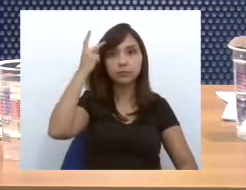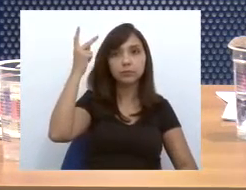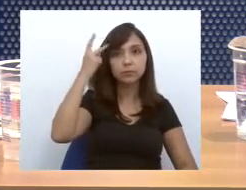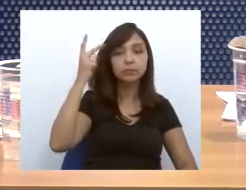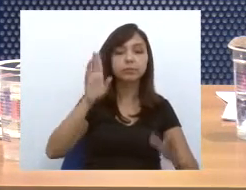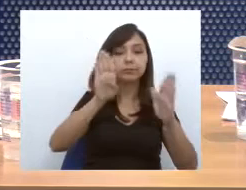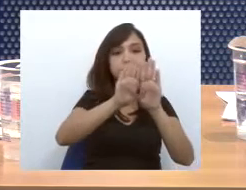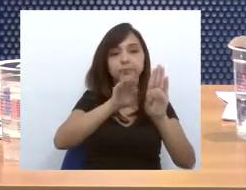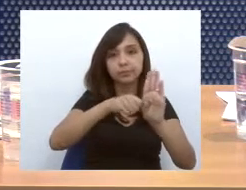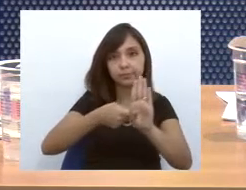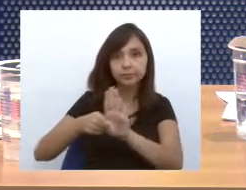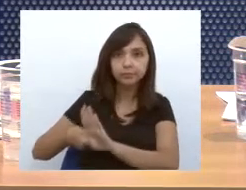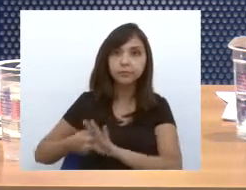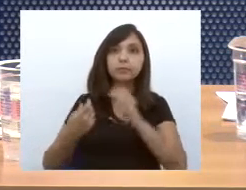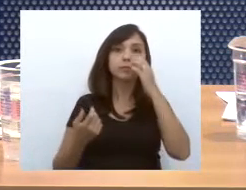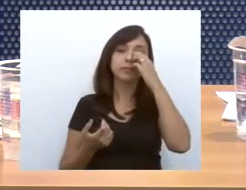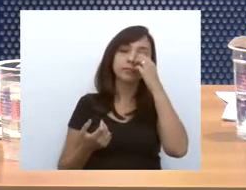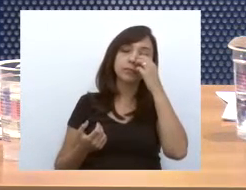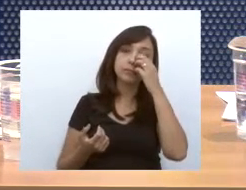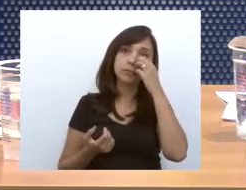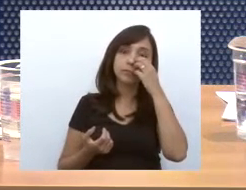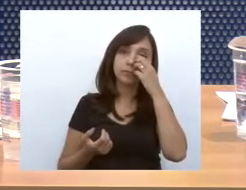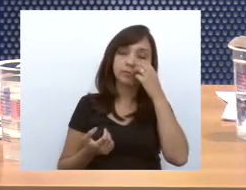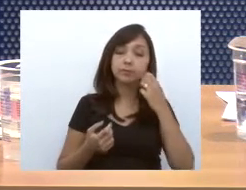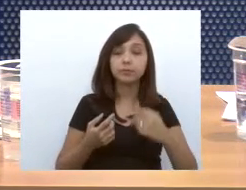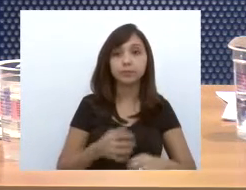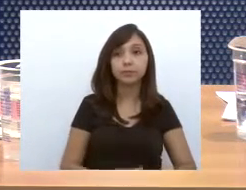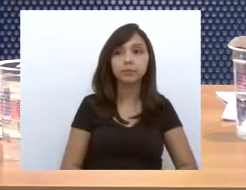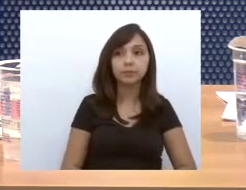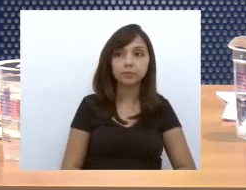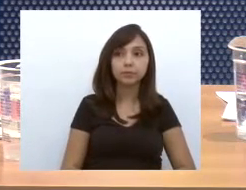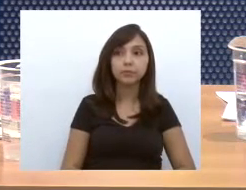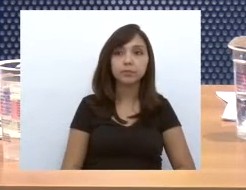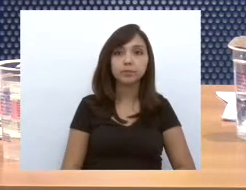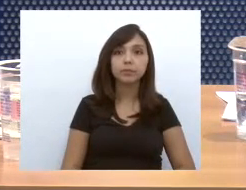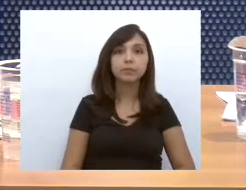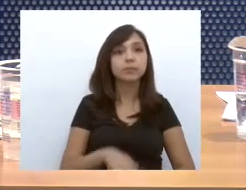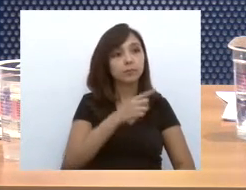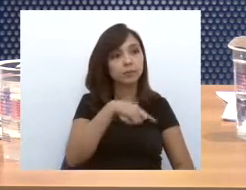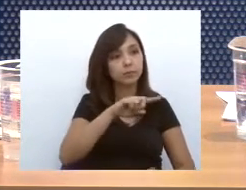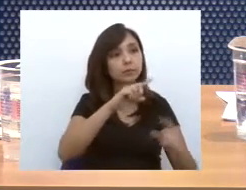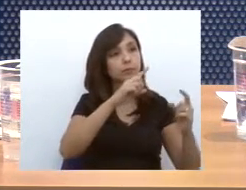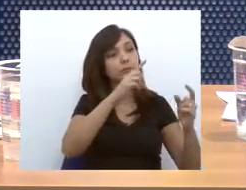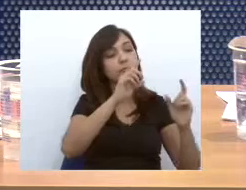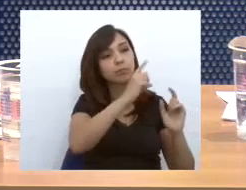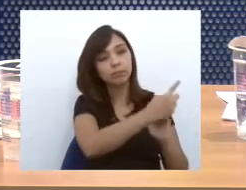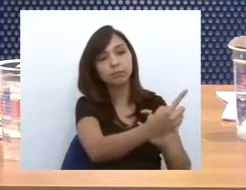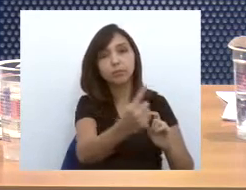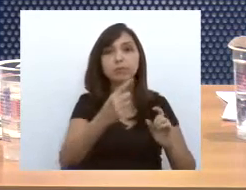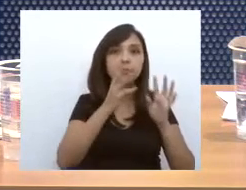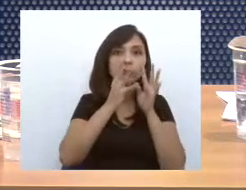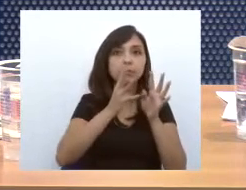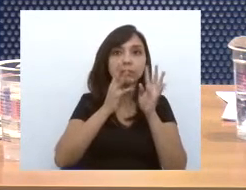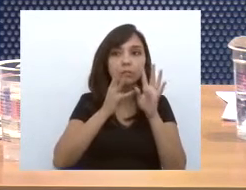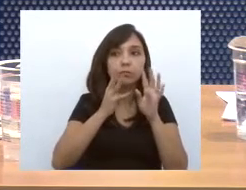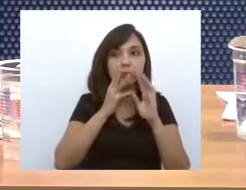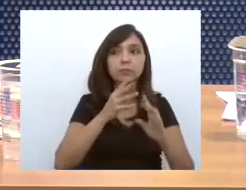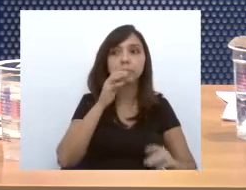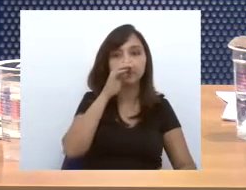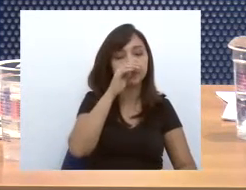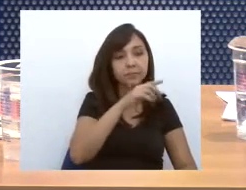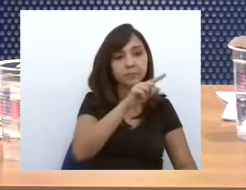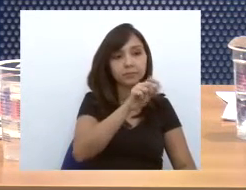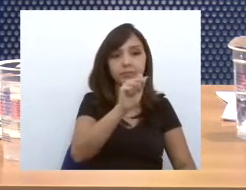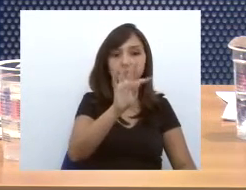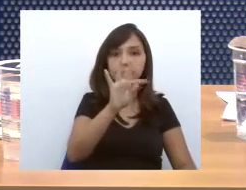de fechar unidades educacionais. Isto posto, requeiro, após ouvido as formalidades regimentais, a inserção na